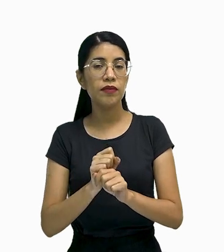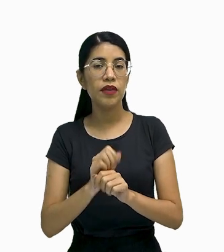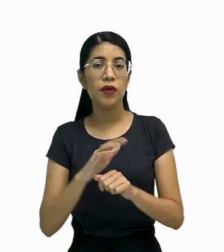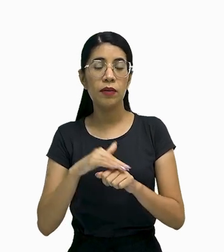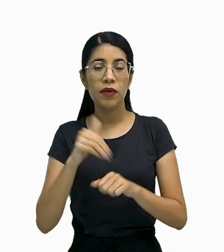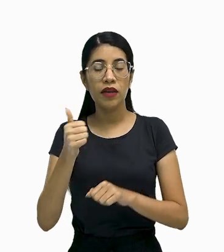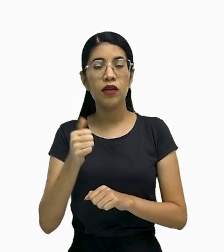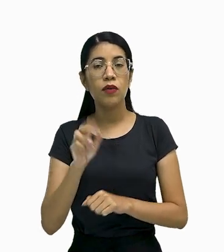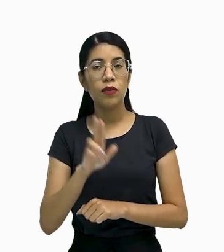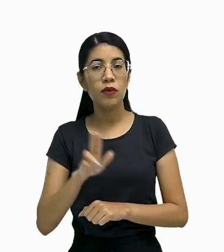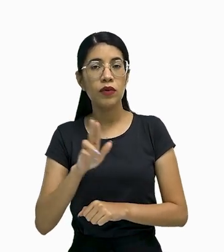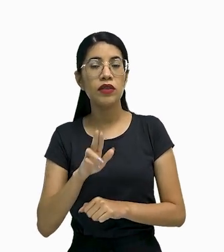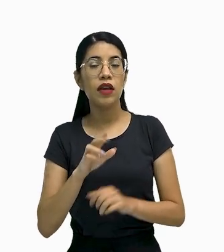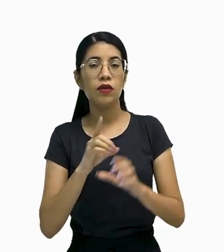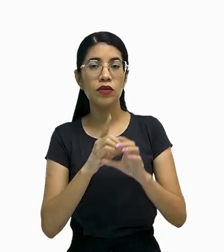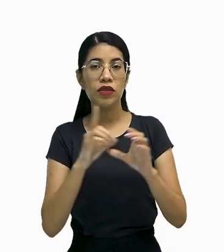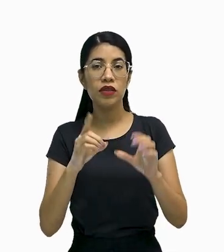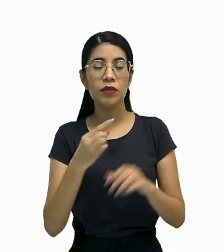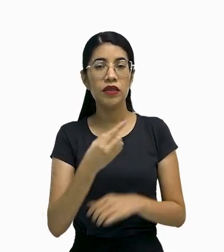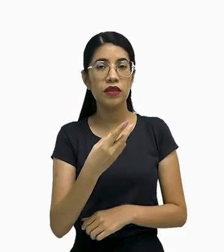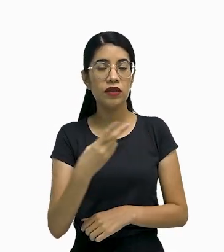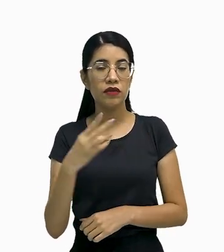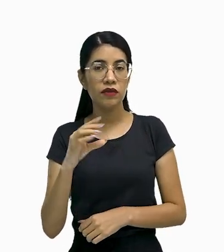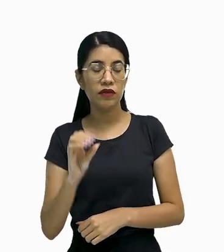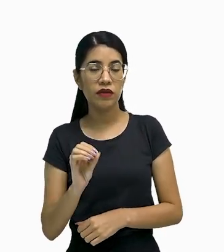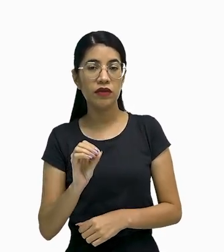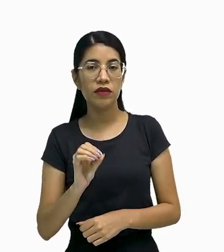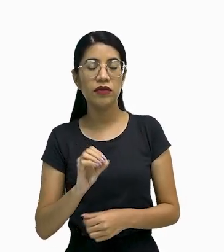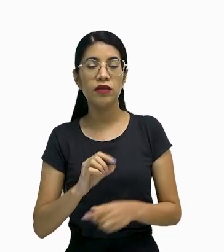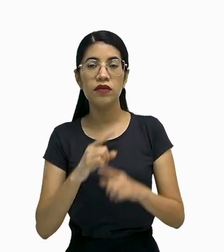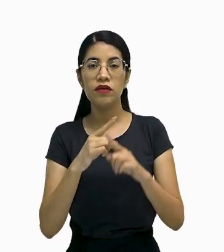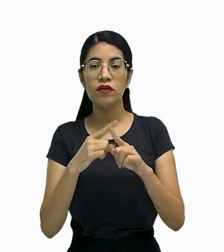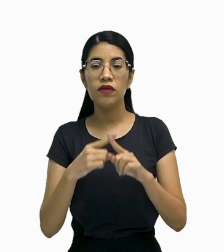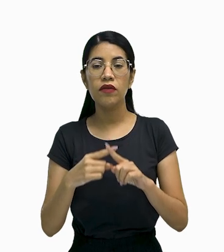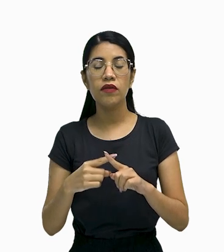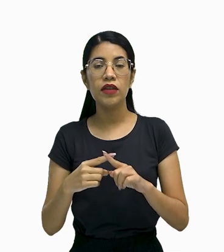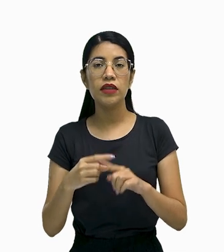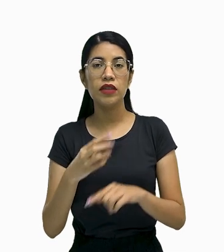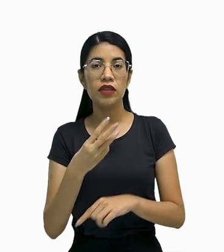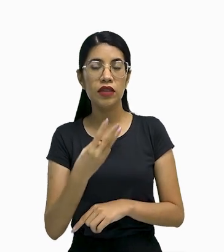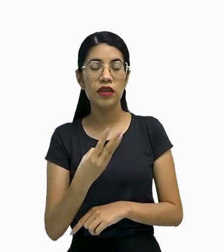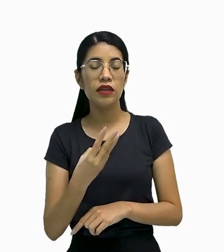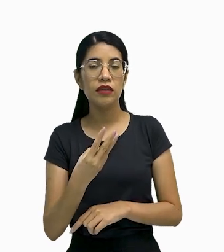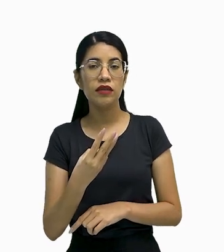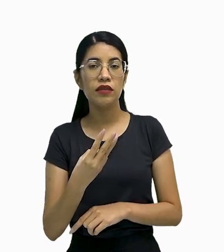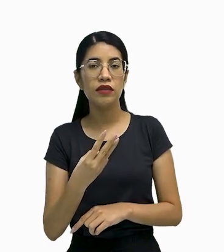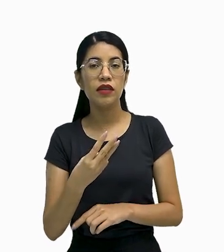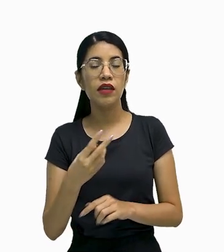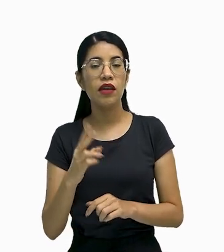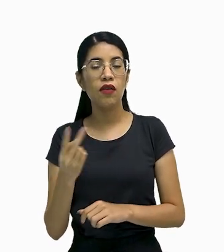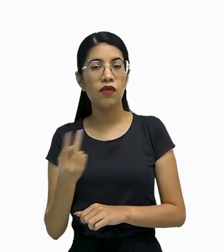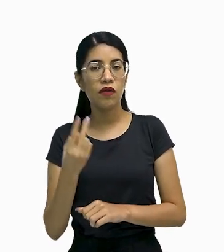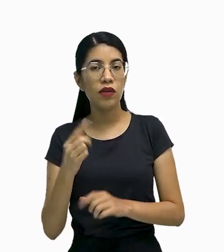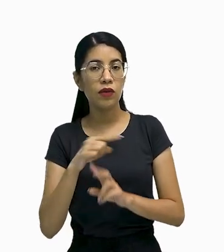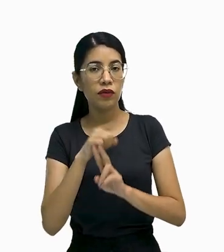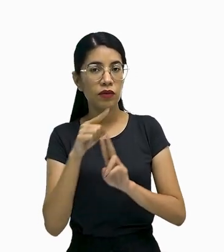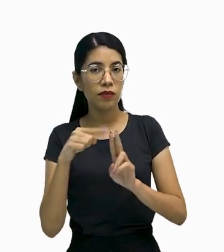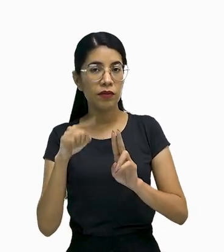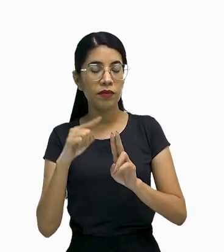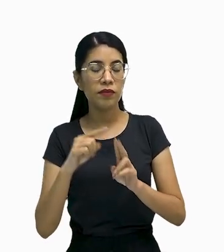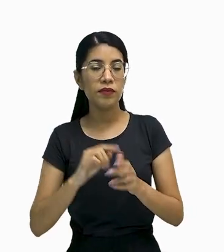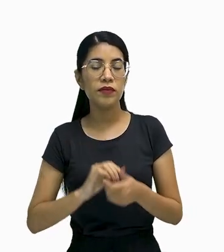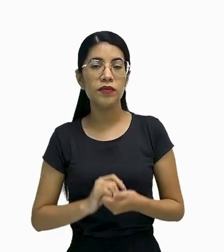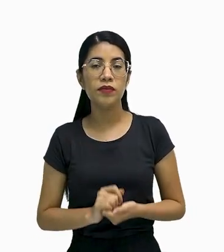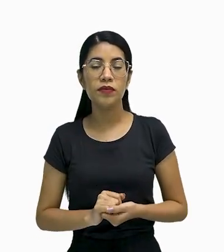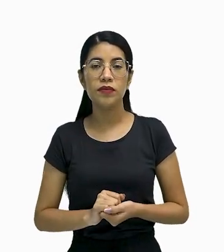ter 120, que é o valor do diâmetro, multiplicado por 3, que é justamente o valor do π, tá